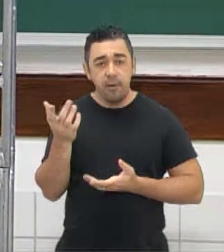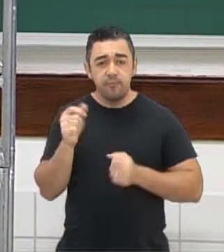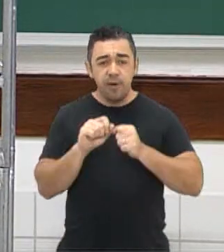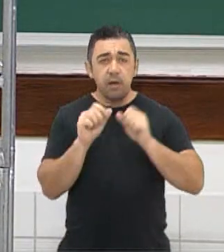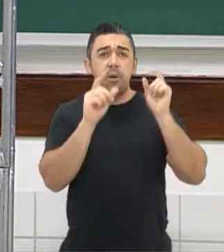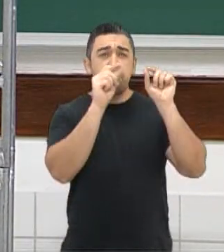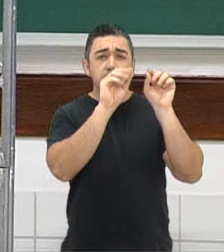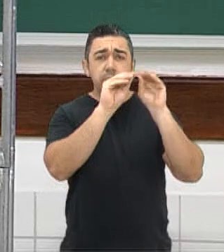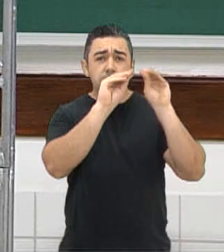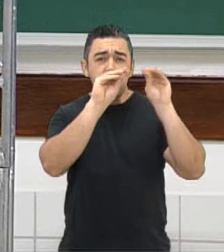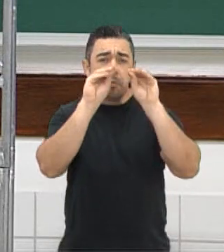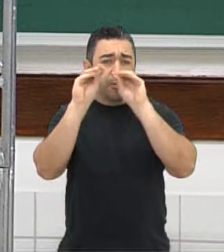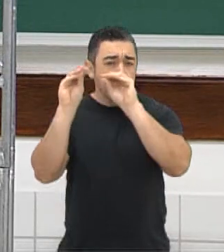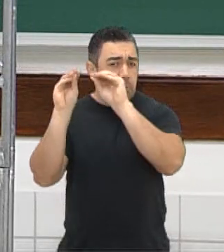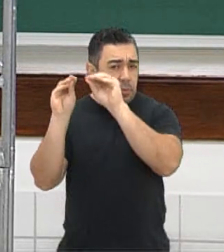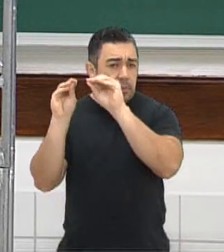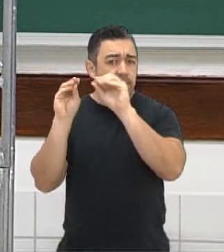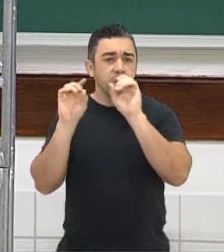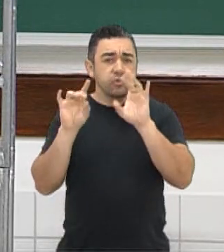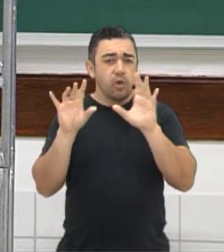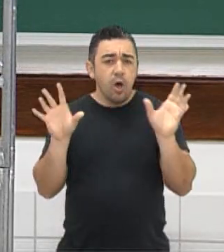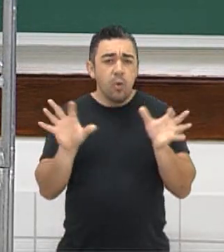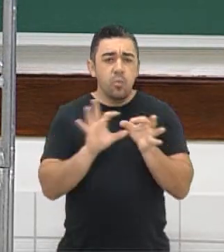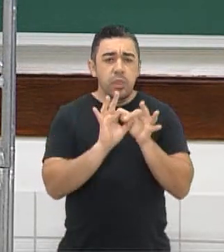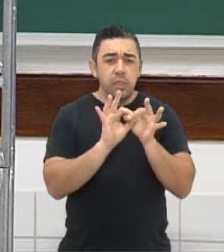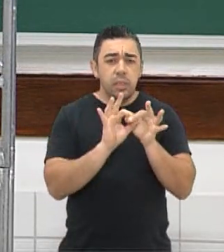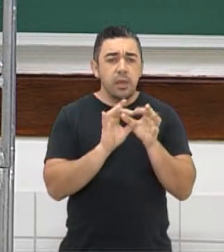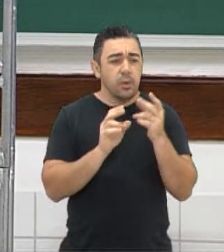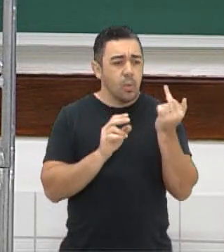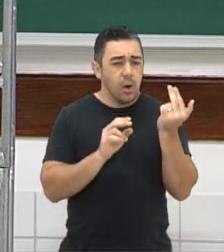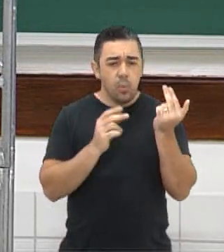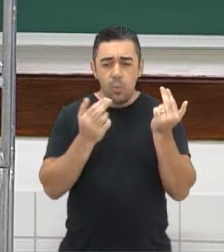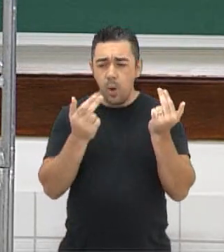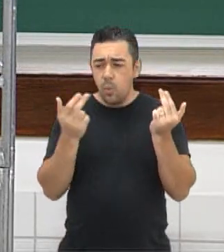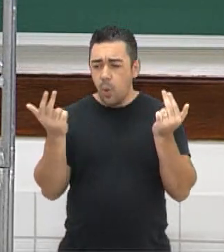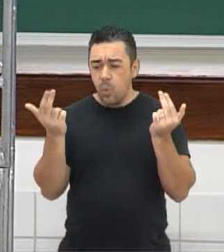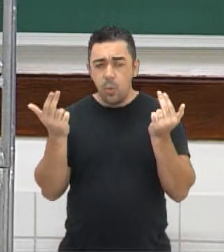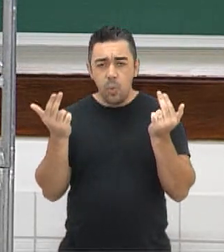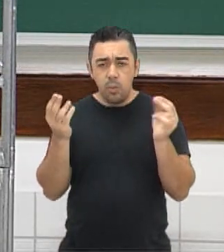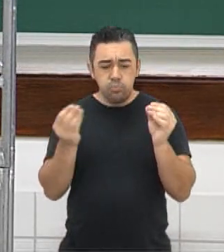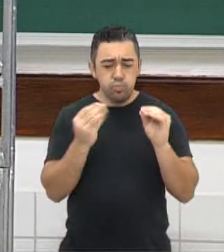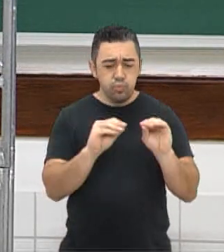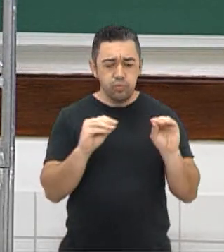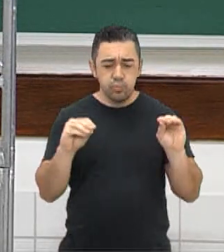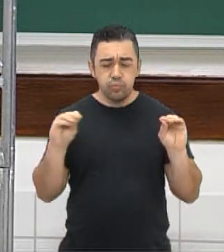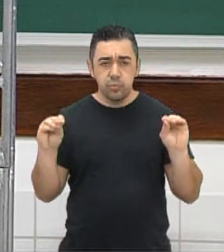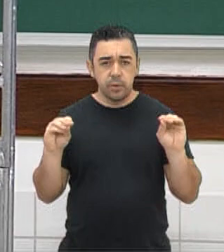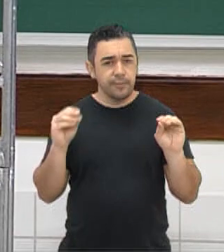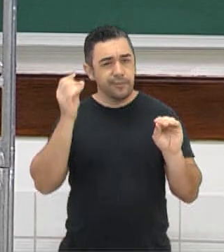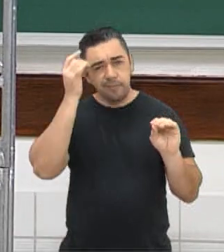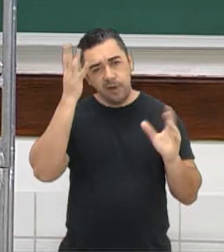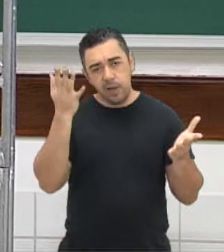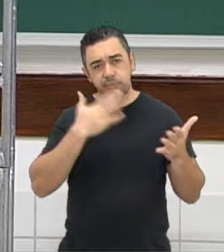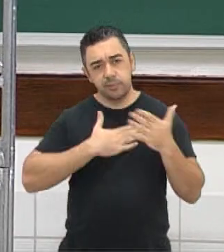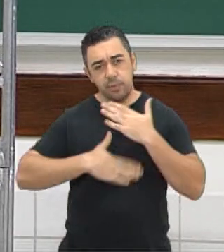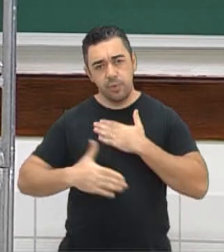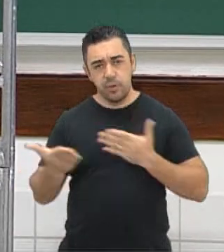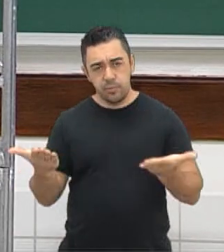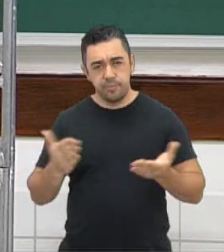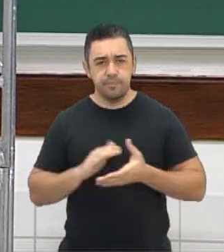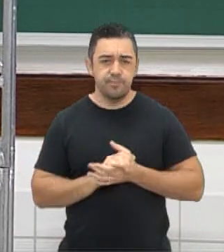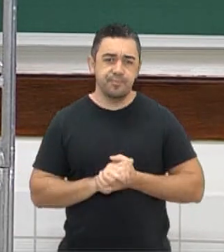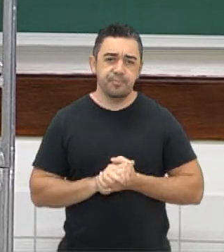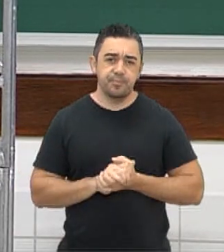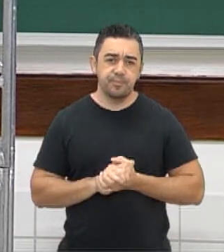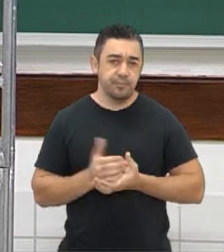você sabe que só tem que unir as letras que são iguais ou os termos semelhantes, isso daí vai bem sossegado. Vamos